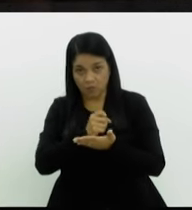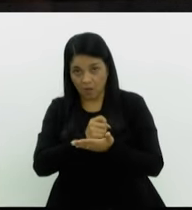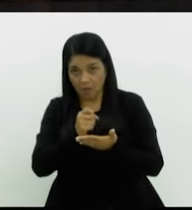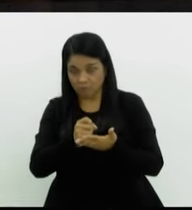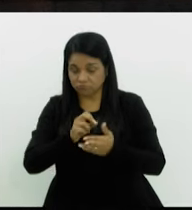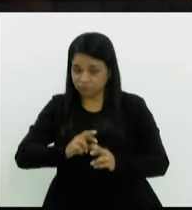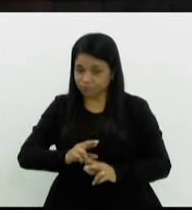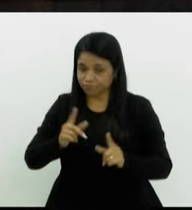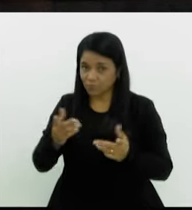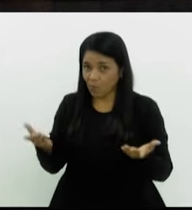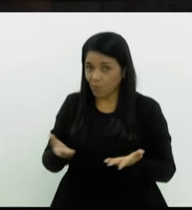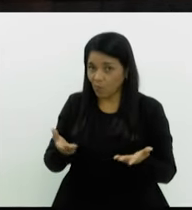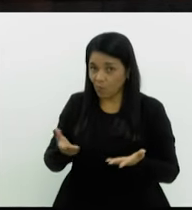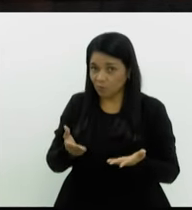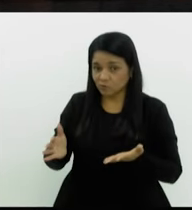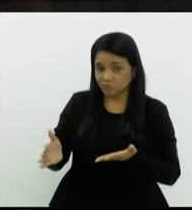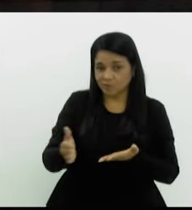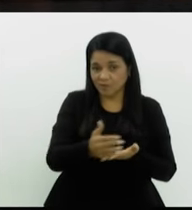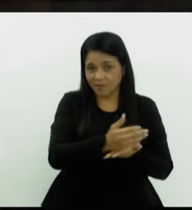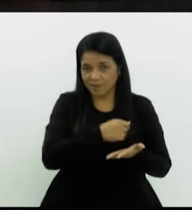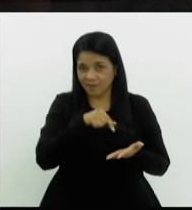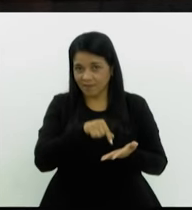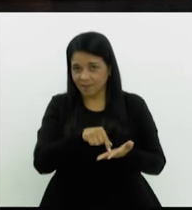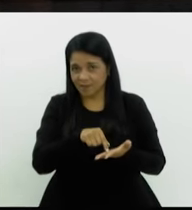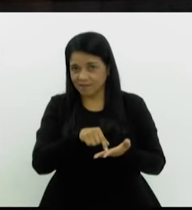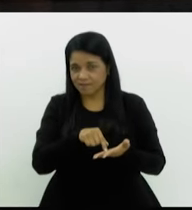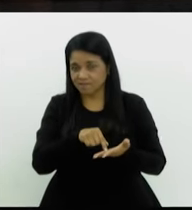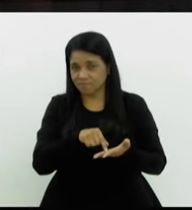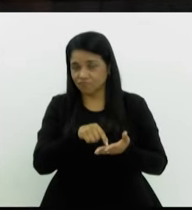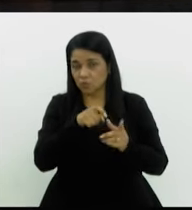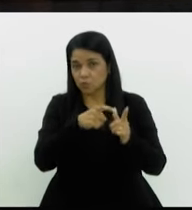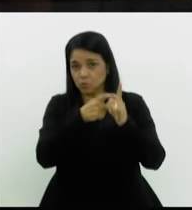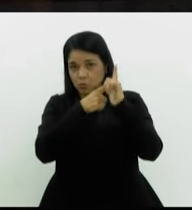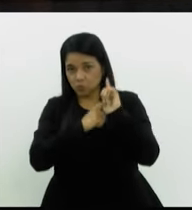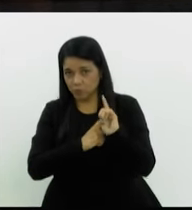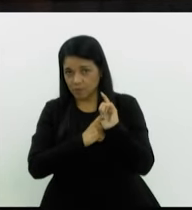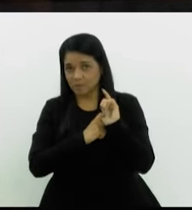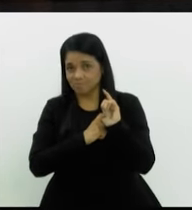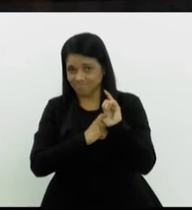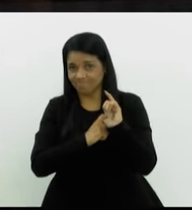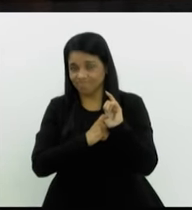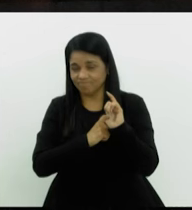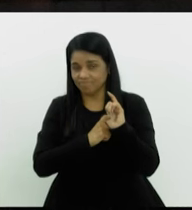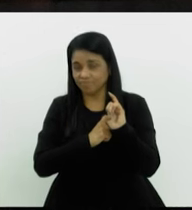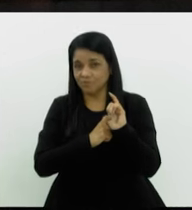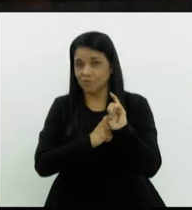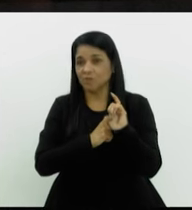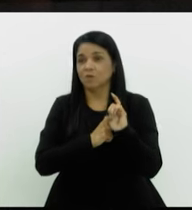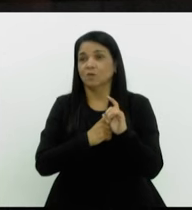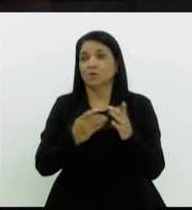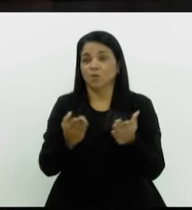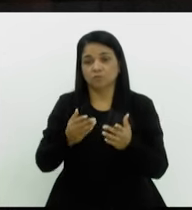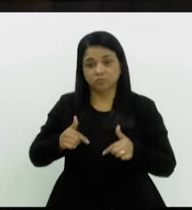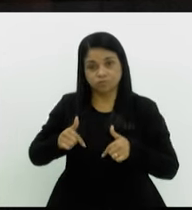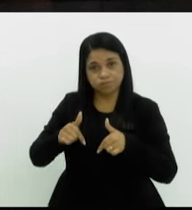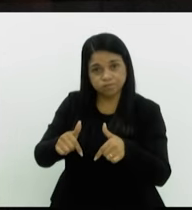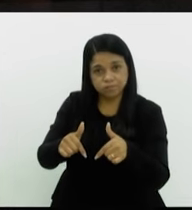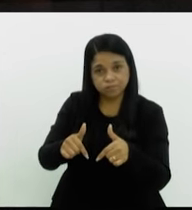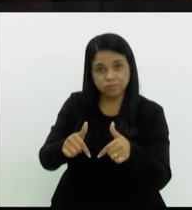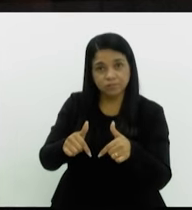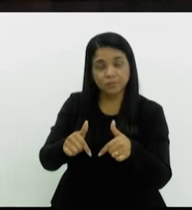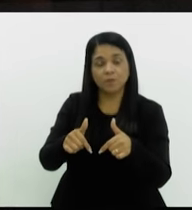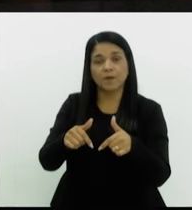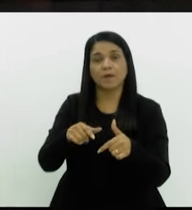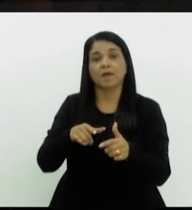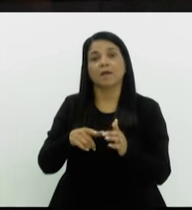do atual arrendatário tenha sido suspenso, né, e hoje ele opera através de uma